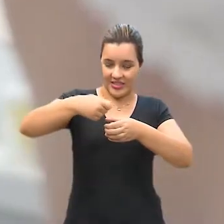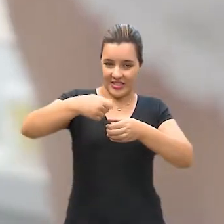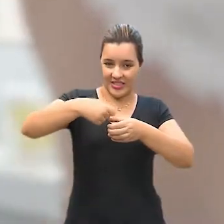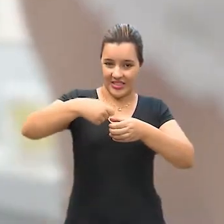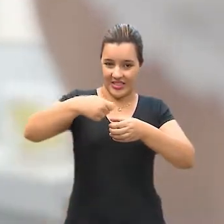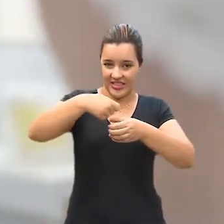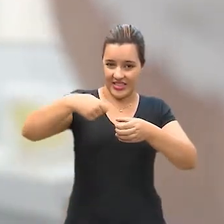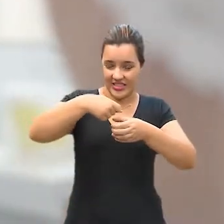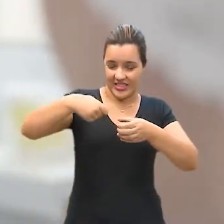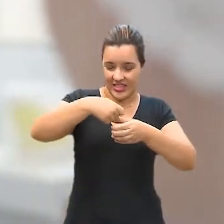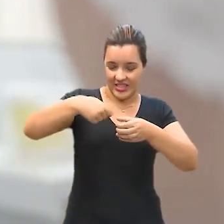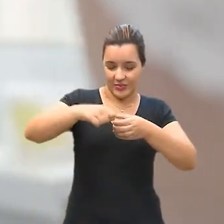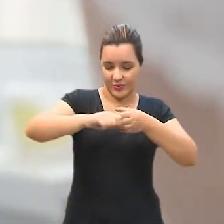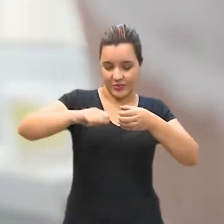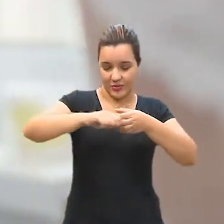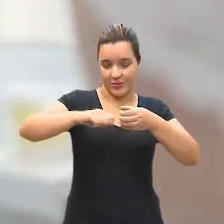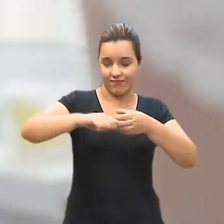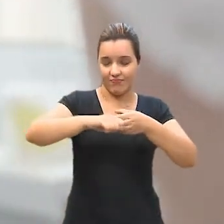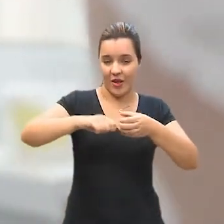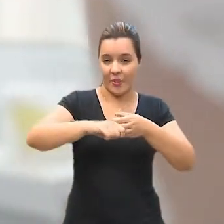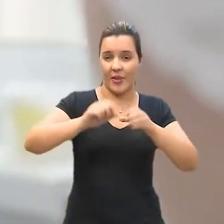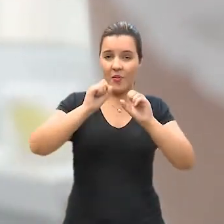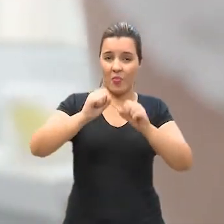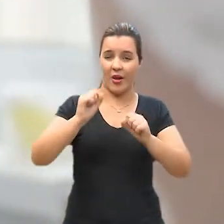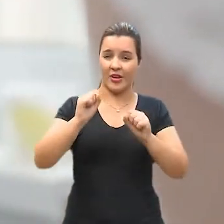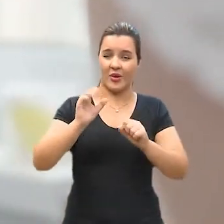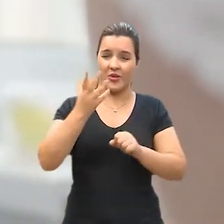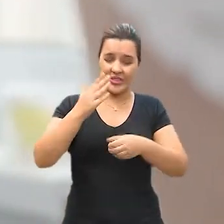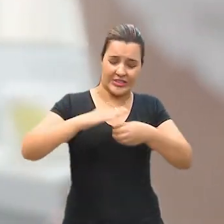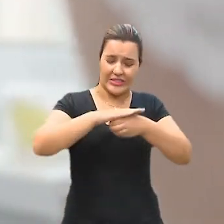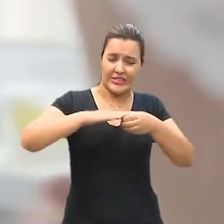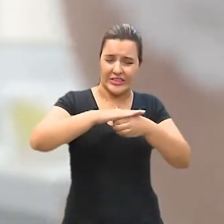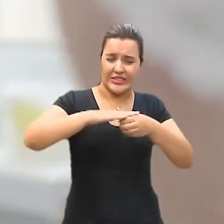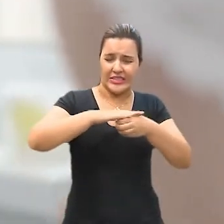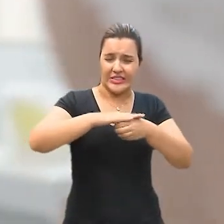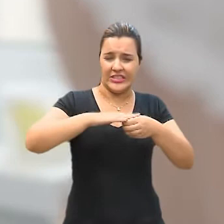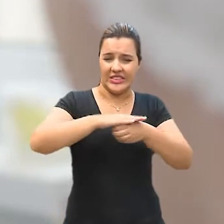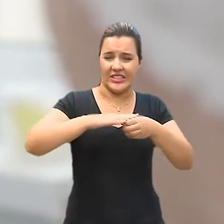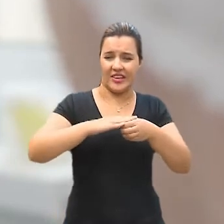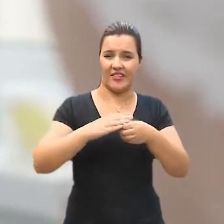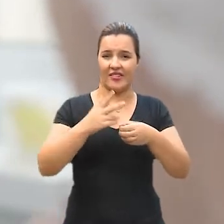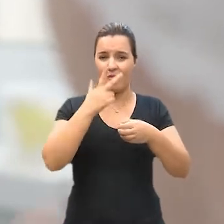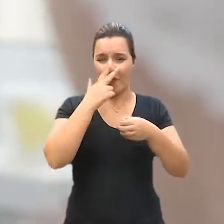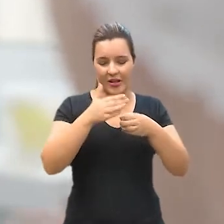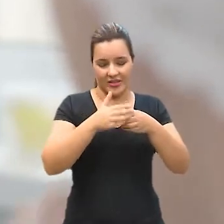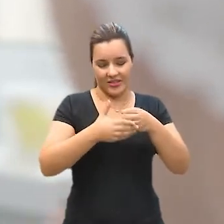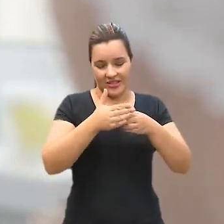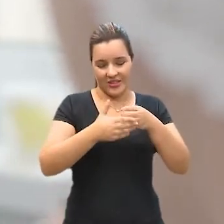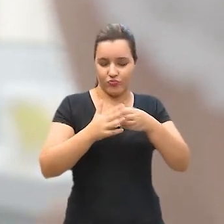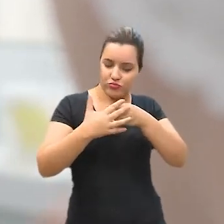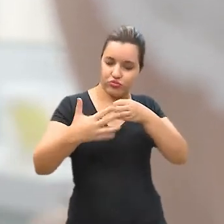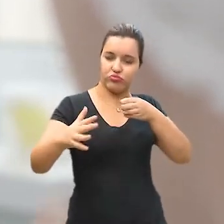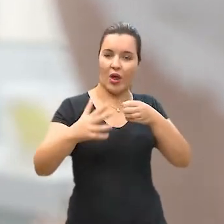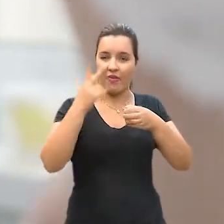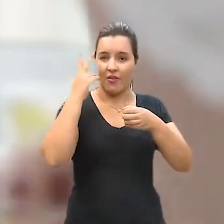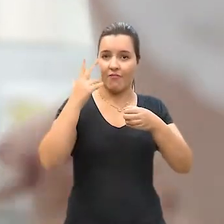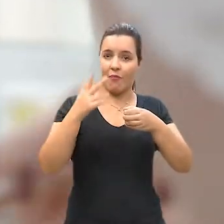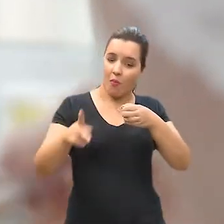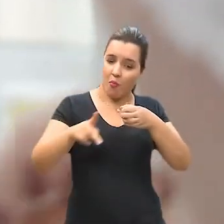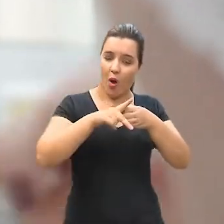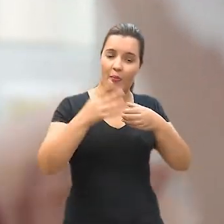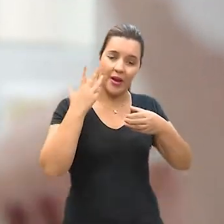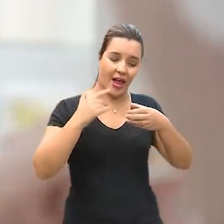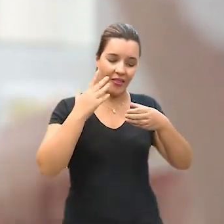abrasiona mecanicamente, acaba que você atrita o seu dente ali e desgasta o seu esmalte, desgasta o seu dente.